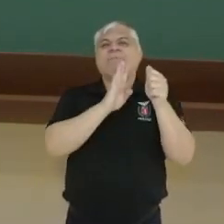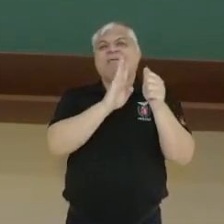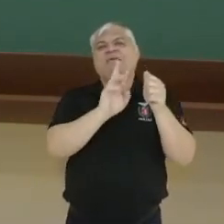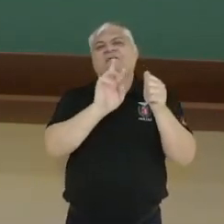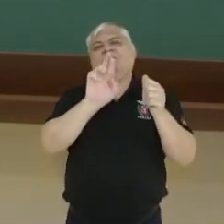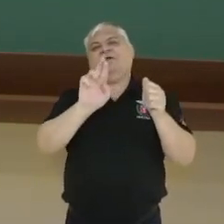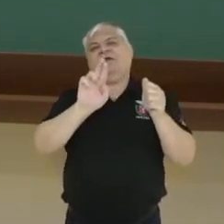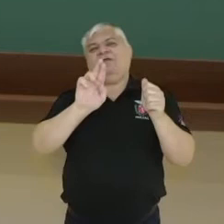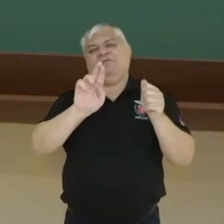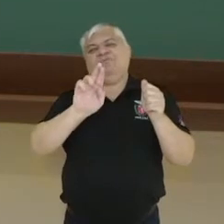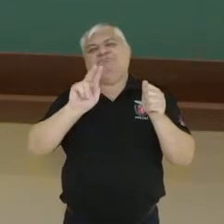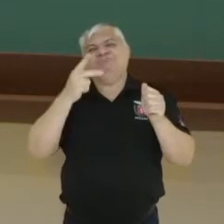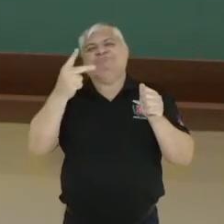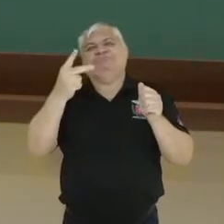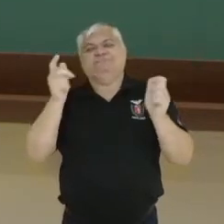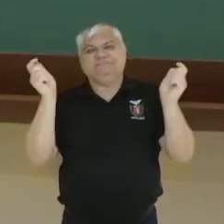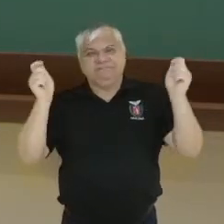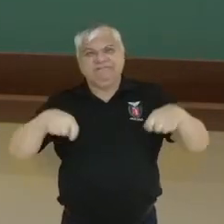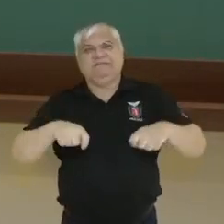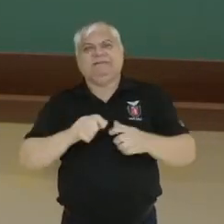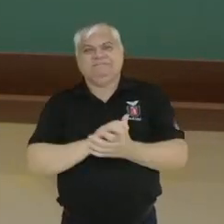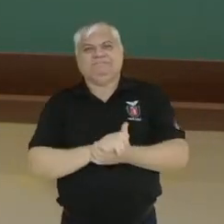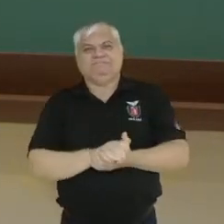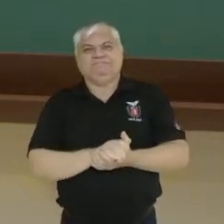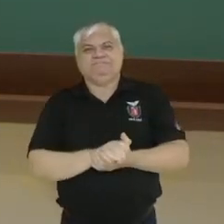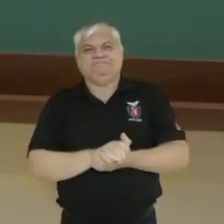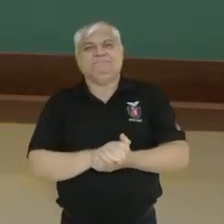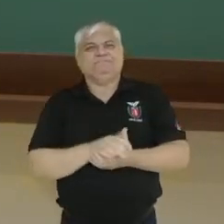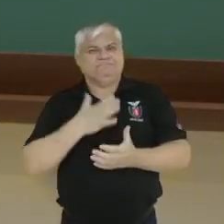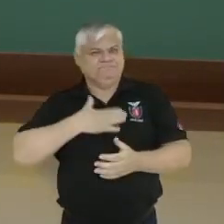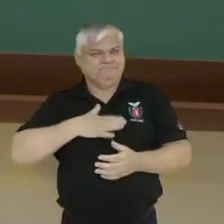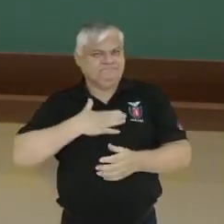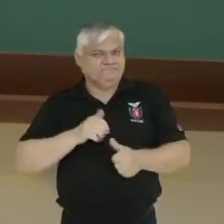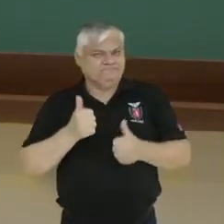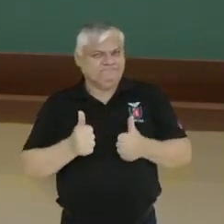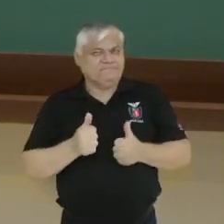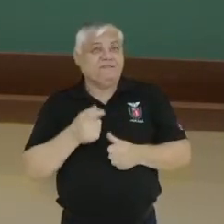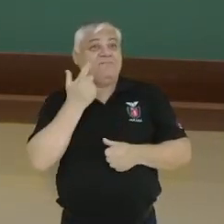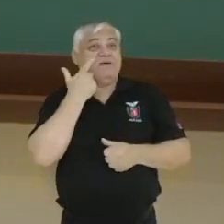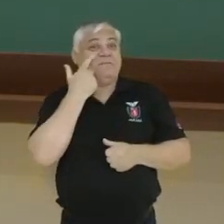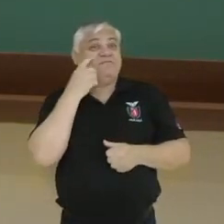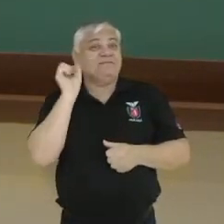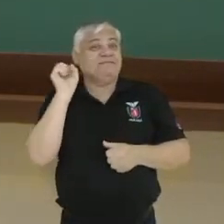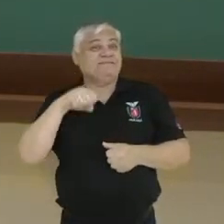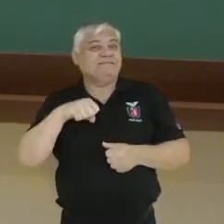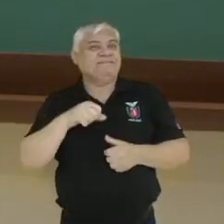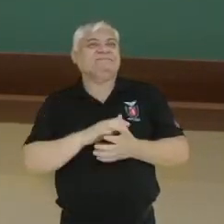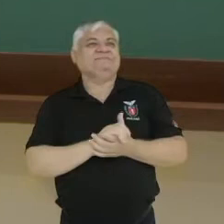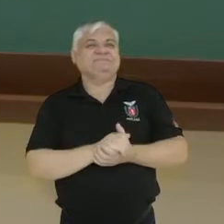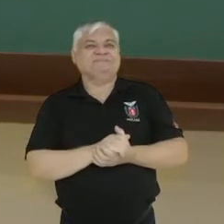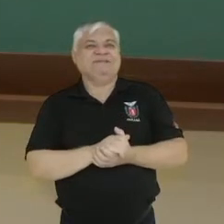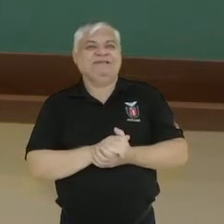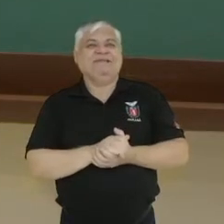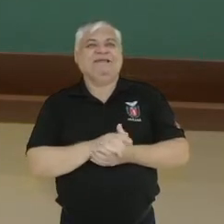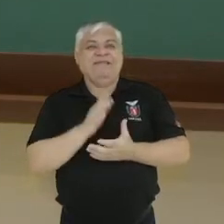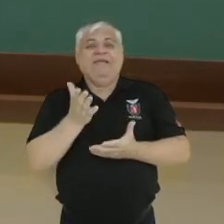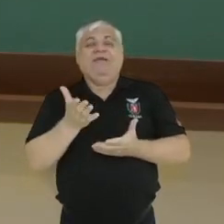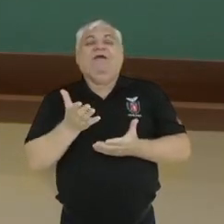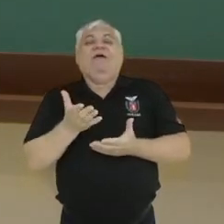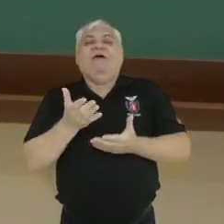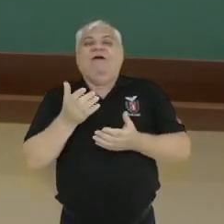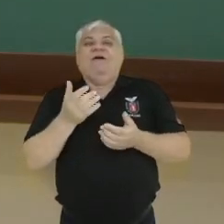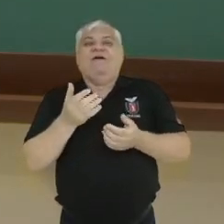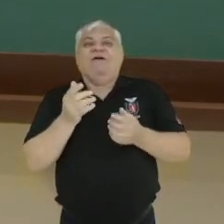depois, consequentemente, o raio que a gente procurou. Tranquilo? Vamos ver se está tranquilo mesmo. Como a gente